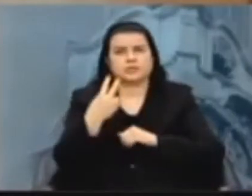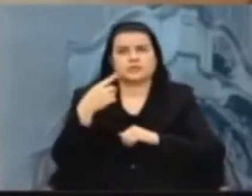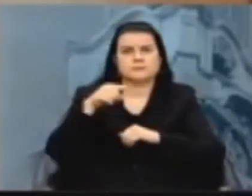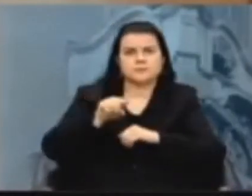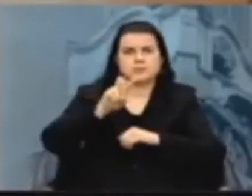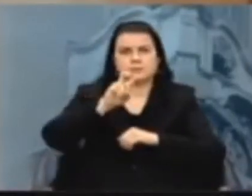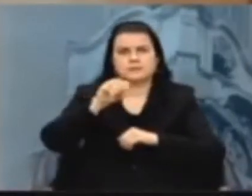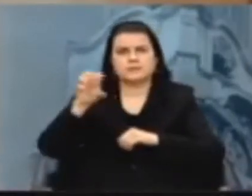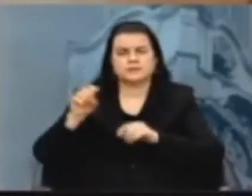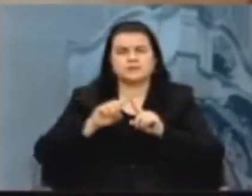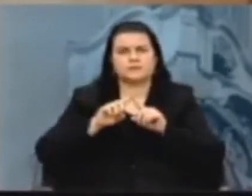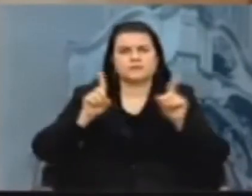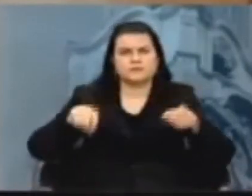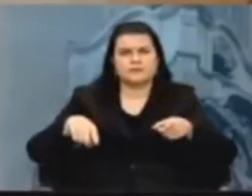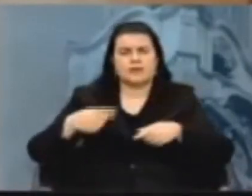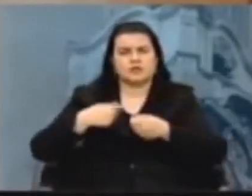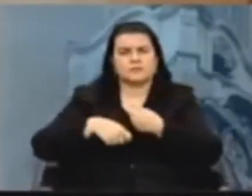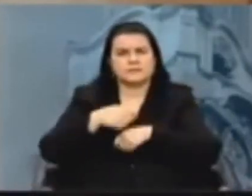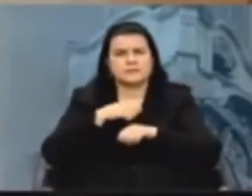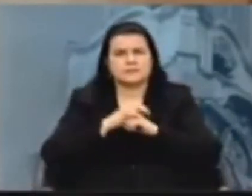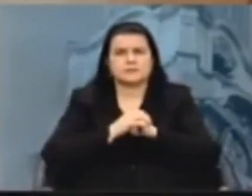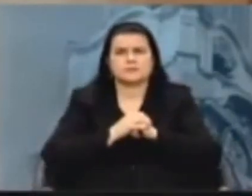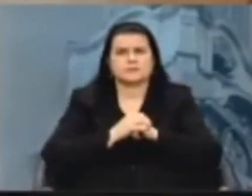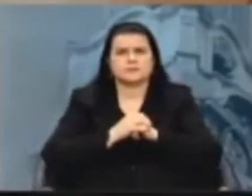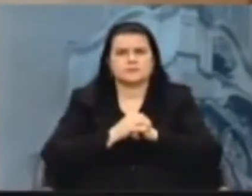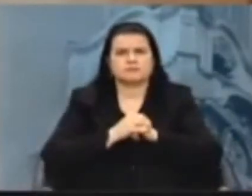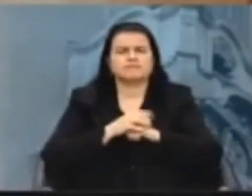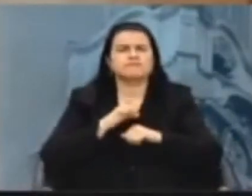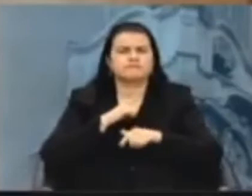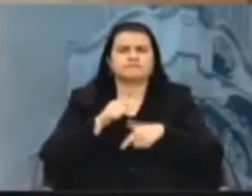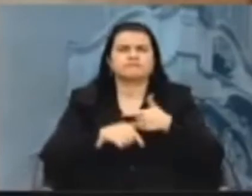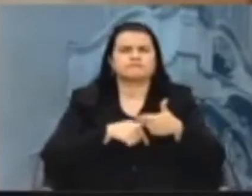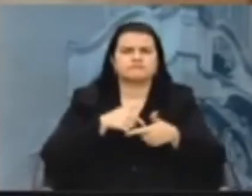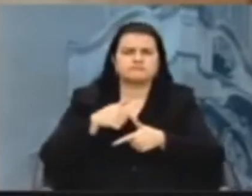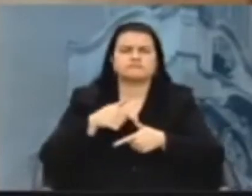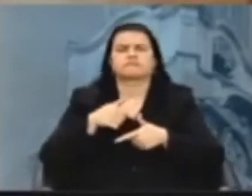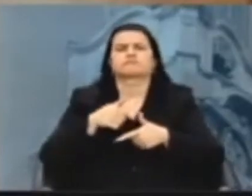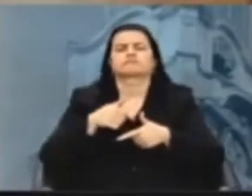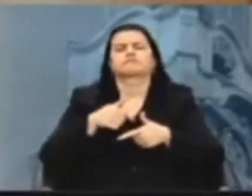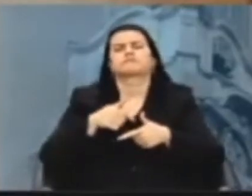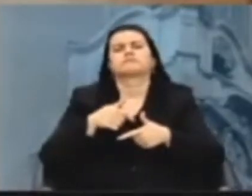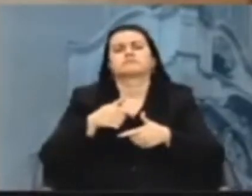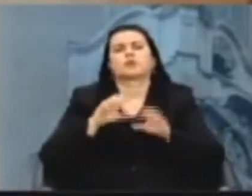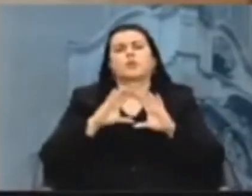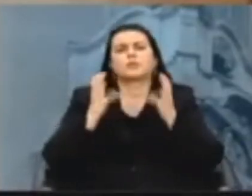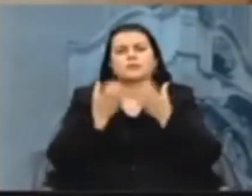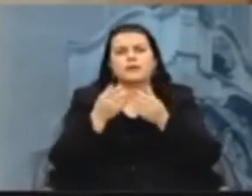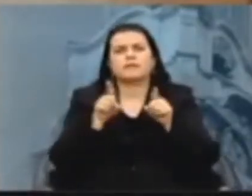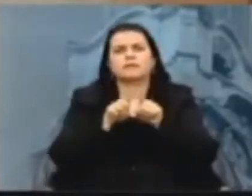2.500 funcionários administrativos com atividades de extensão comunitária alcançando a